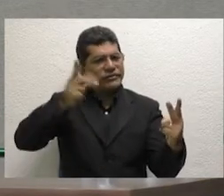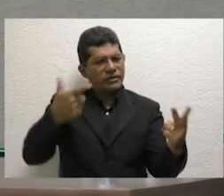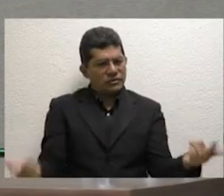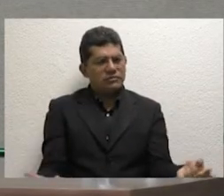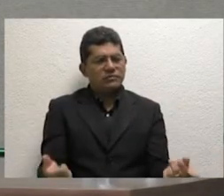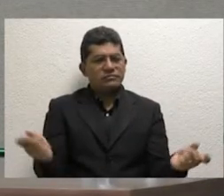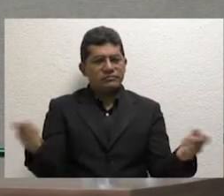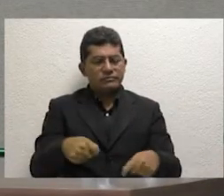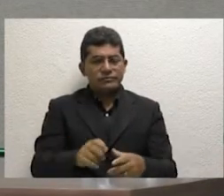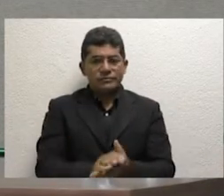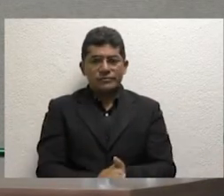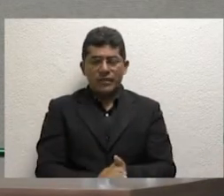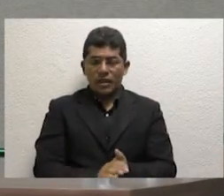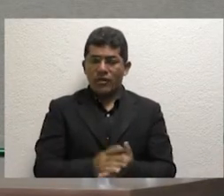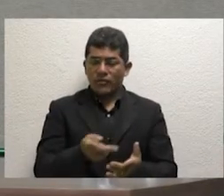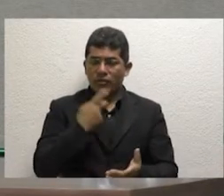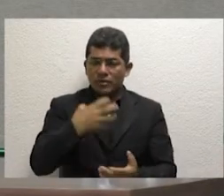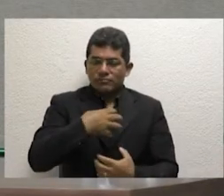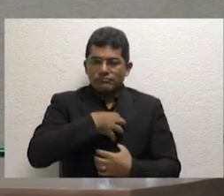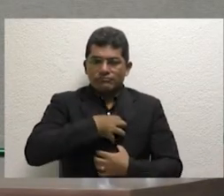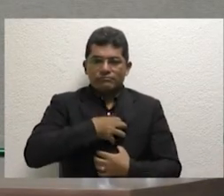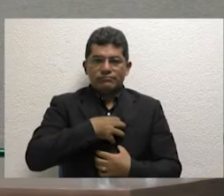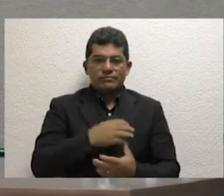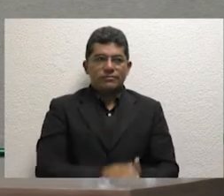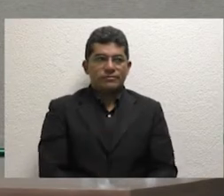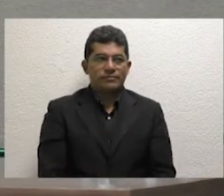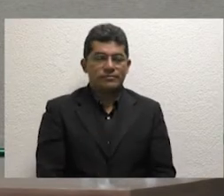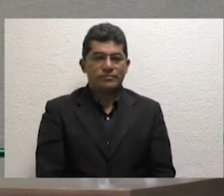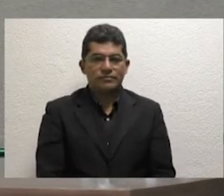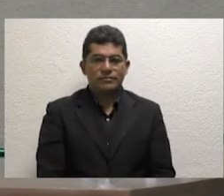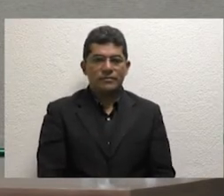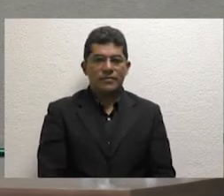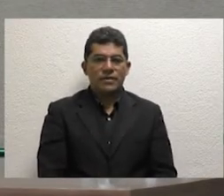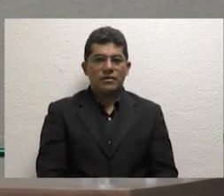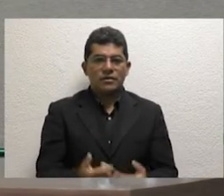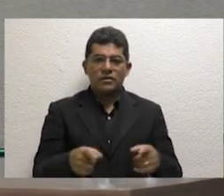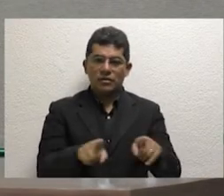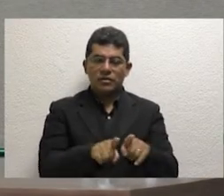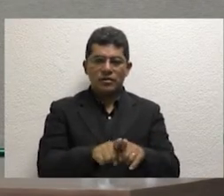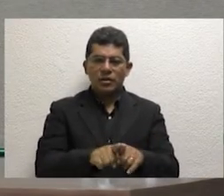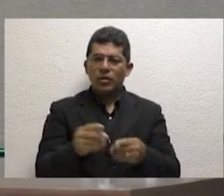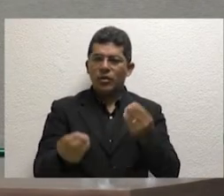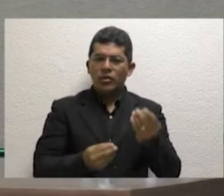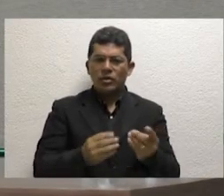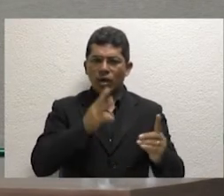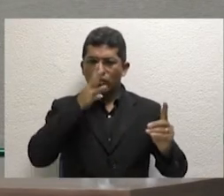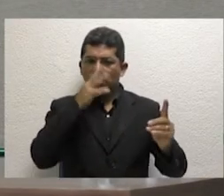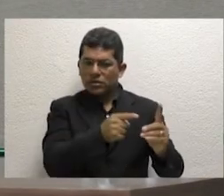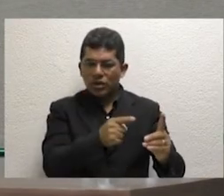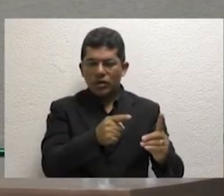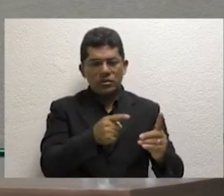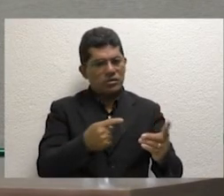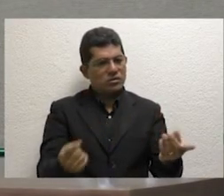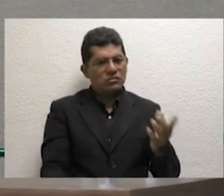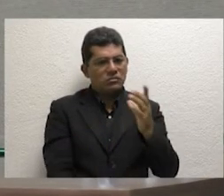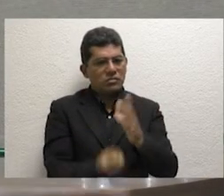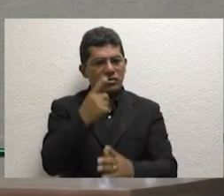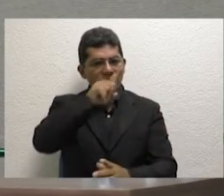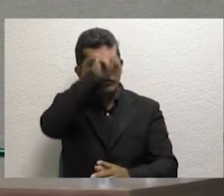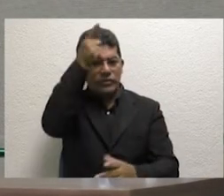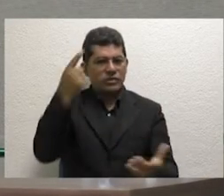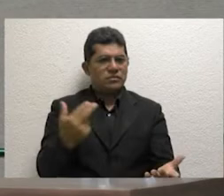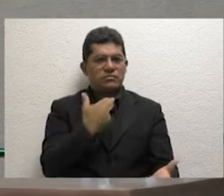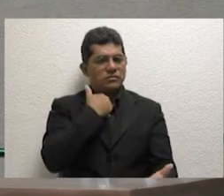ao ministro Dias Toffoli a minha solidariedade pela acusação que eu considero infundada. Muito